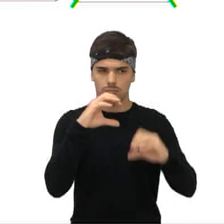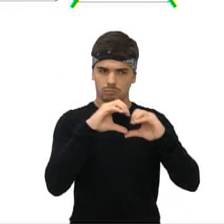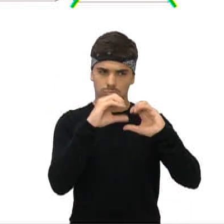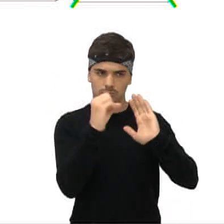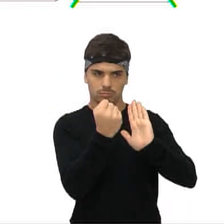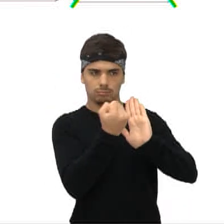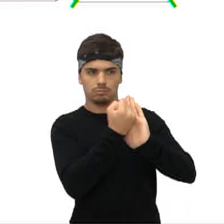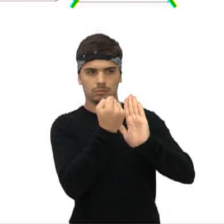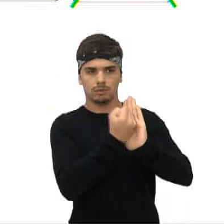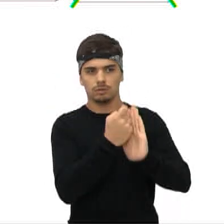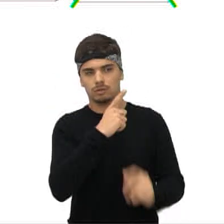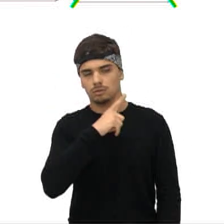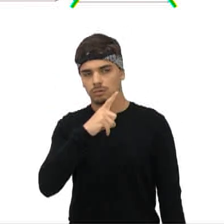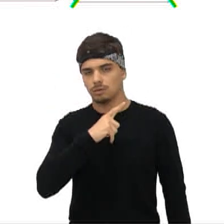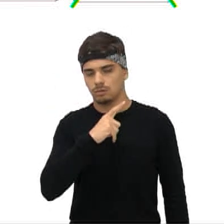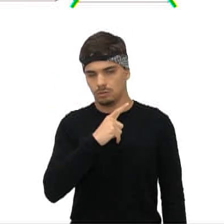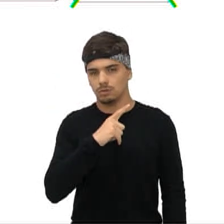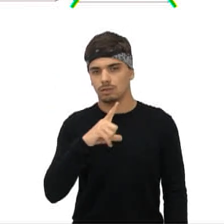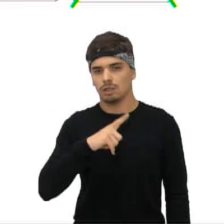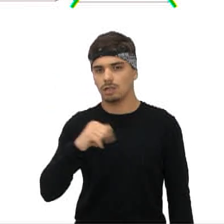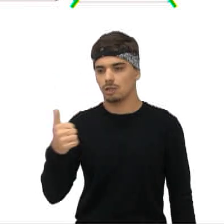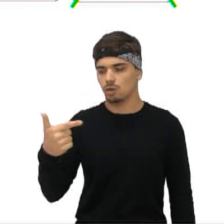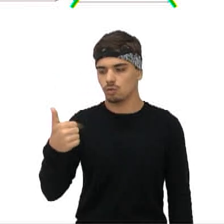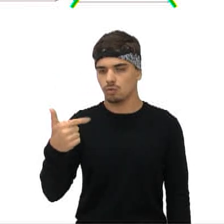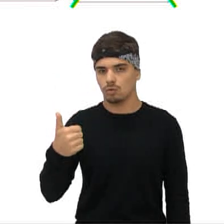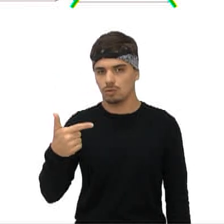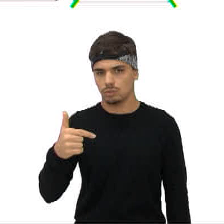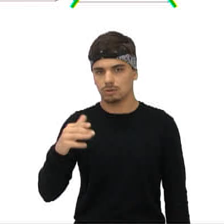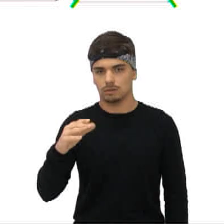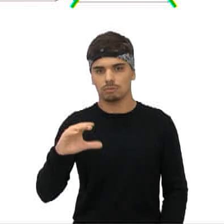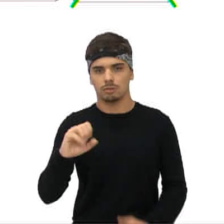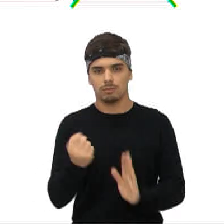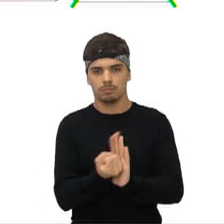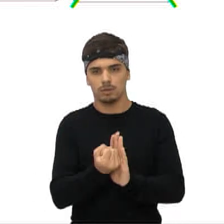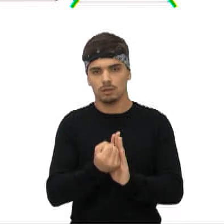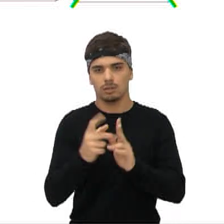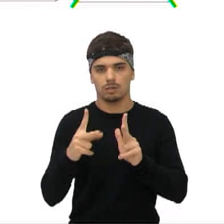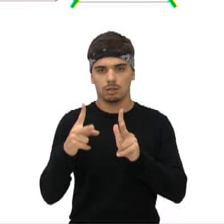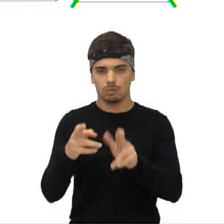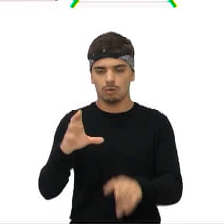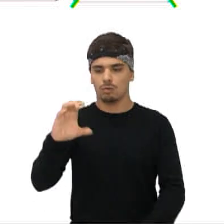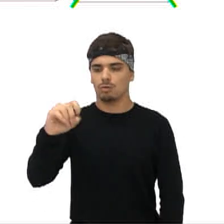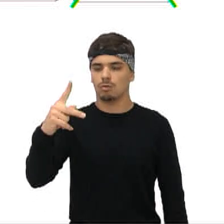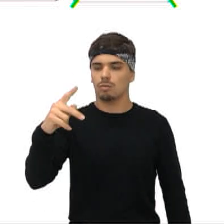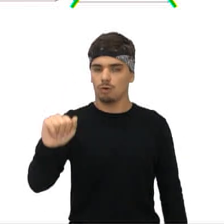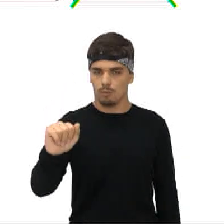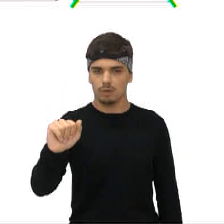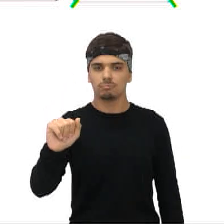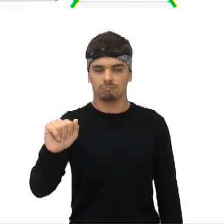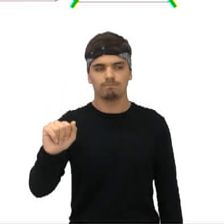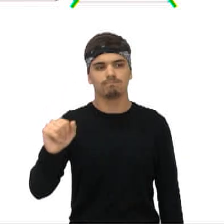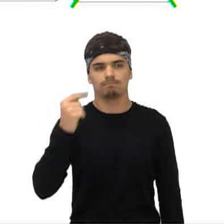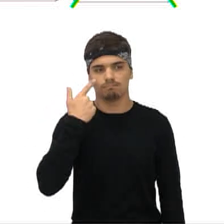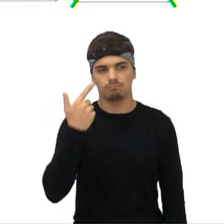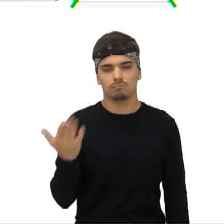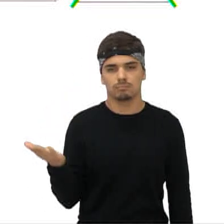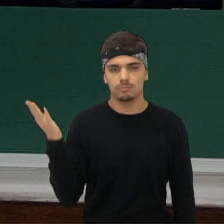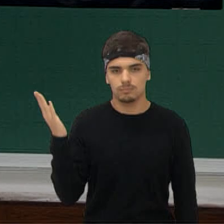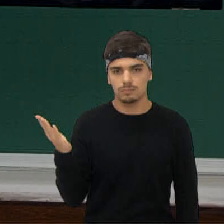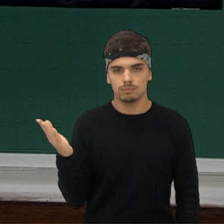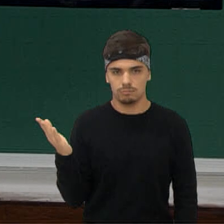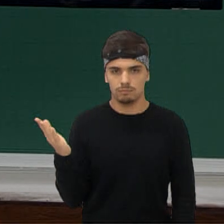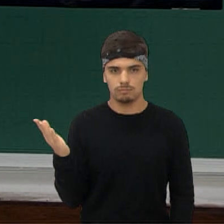Então, sobraram 12 cartas de copas no baralho para ser retirada, certo? Então, aqui